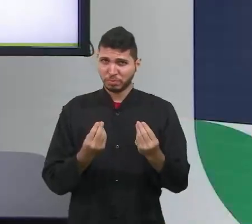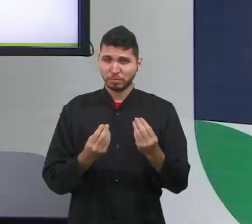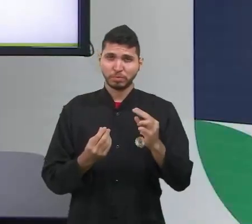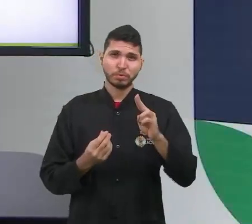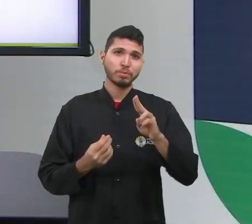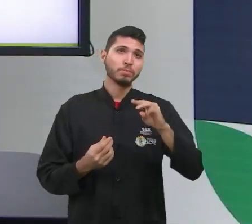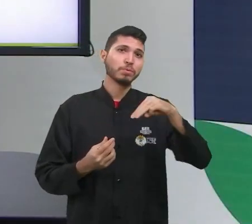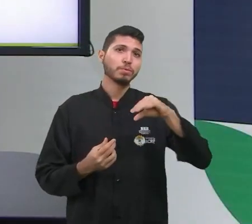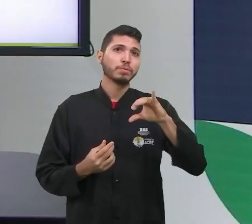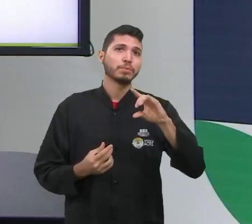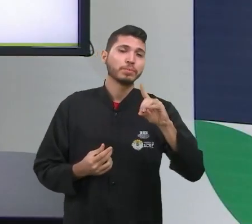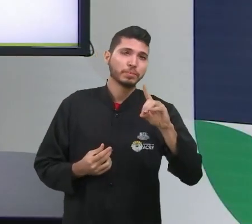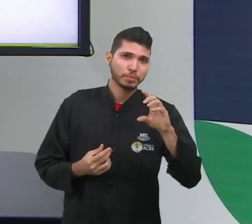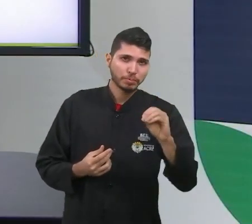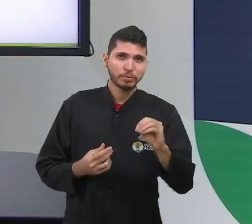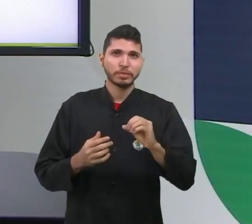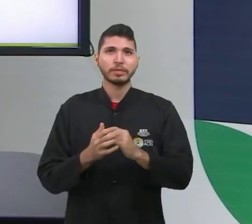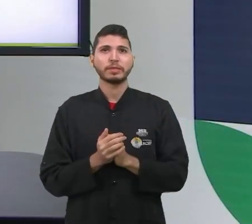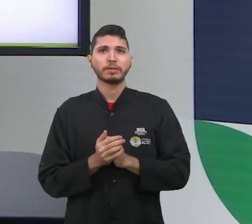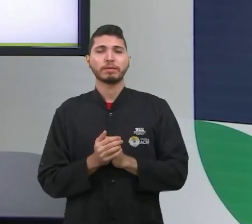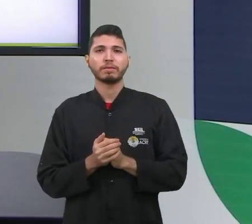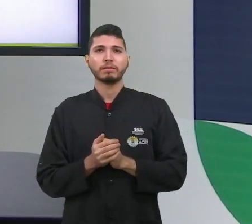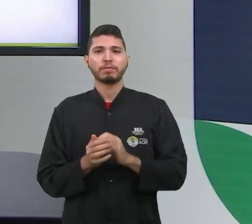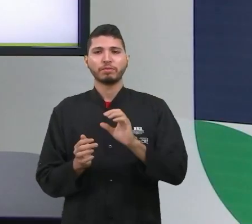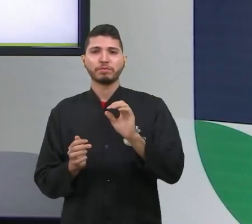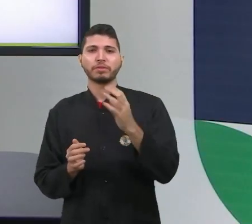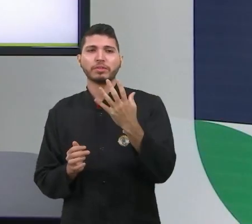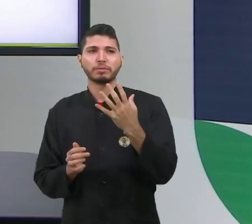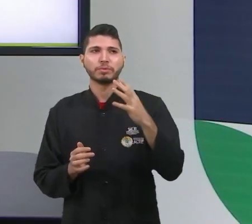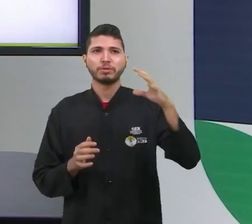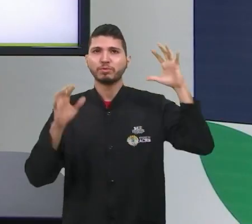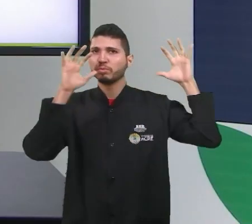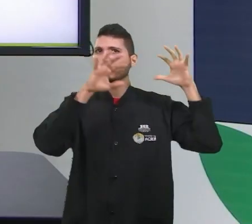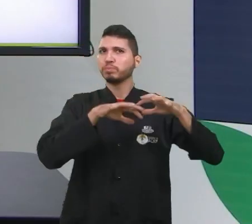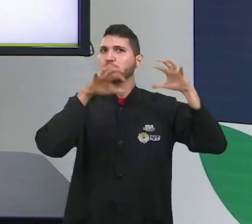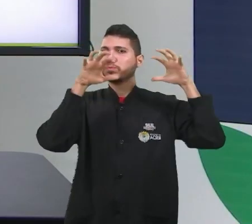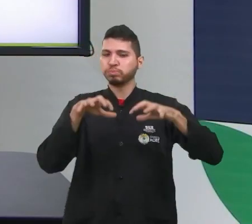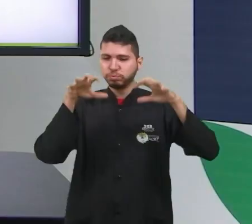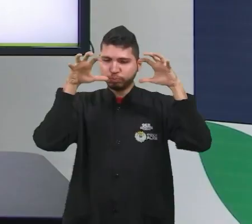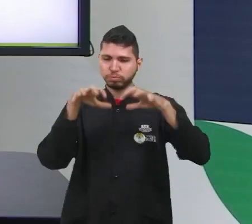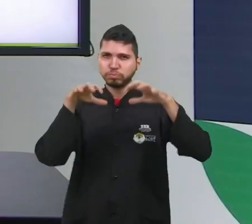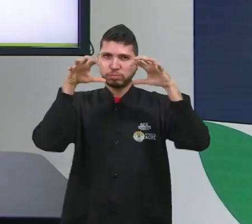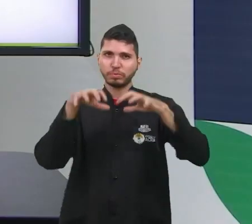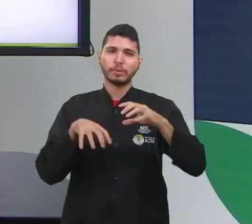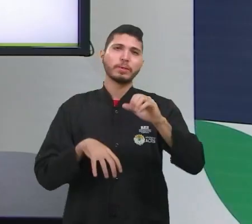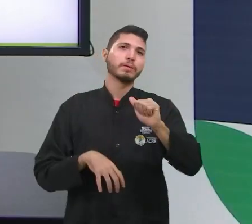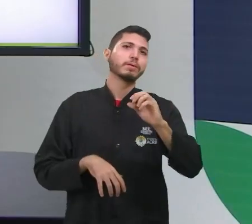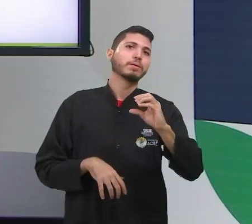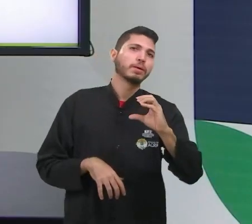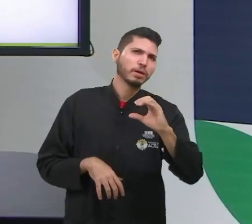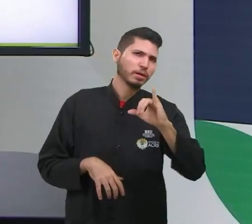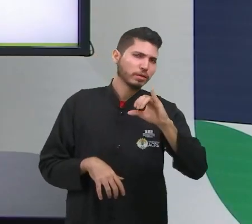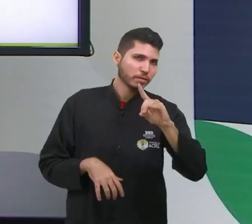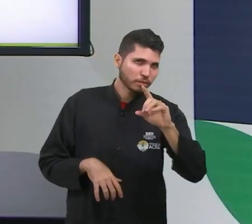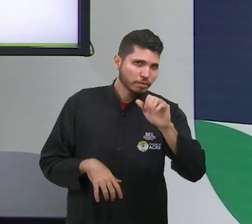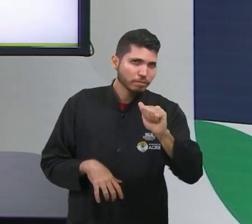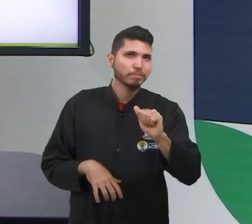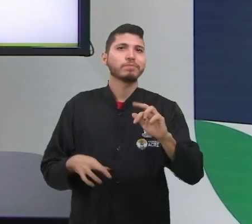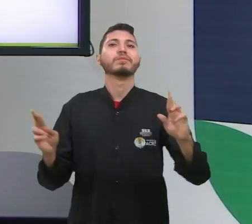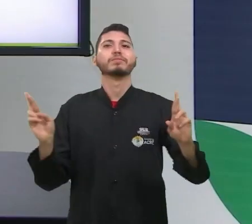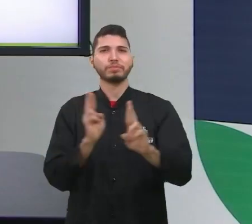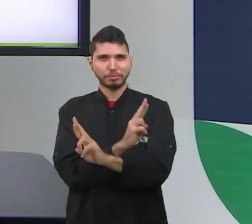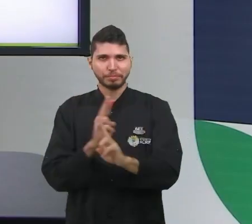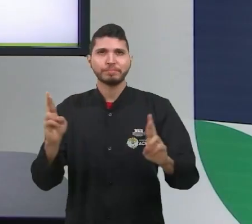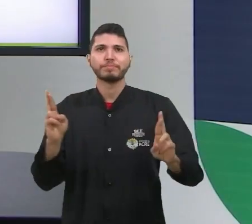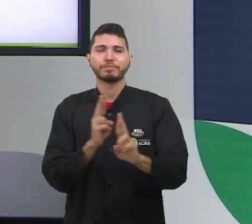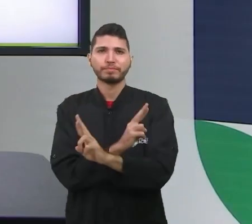relacionada ao clima? De certa forma, sim. E ela está relacionada com o clima, principalmente onde o homem já tirou